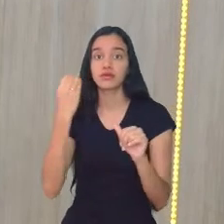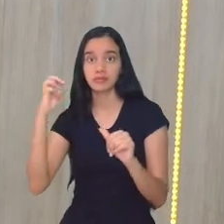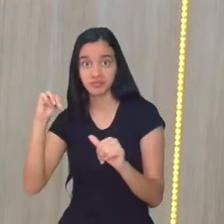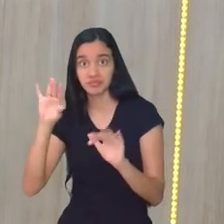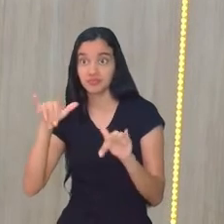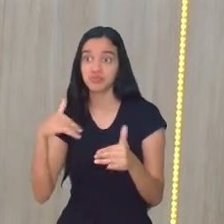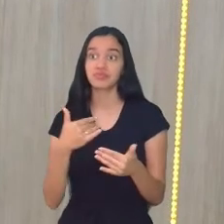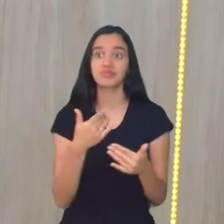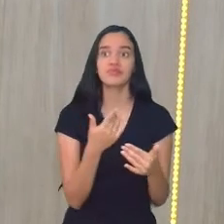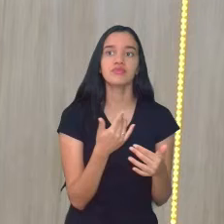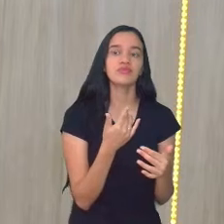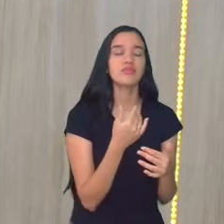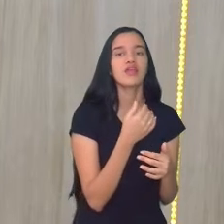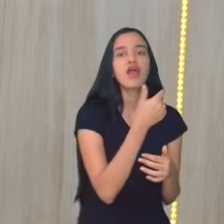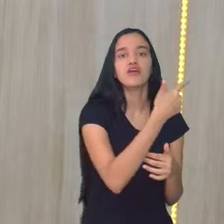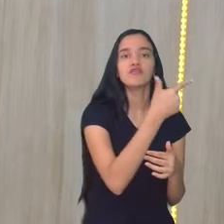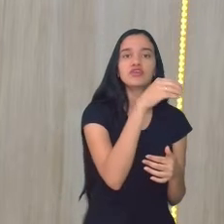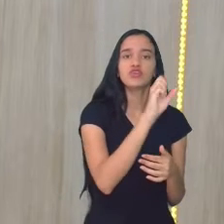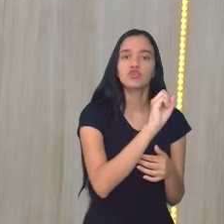Vezes 10,